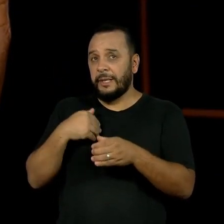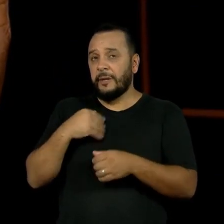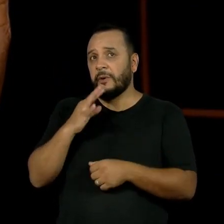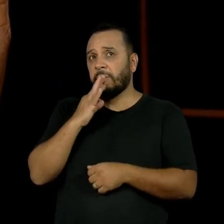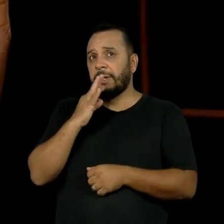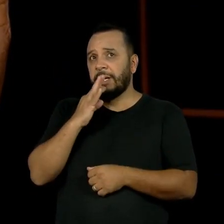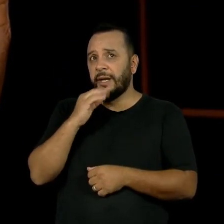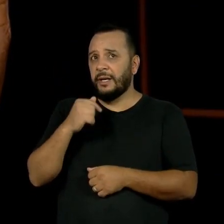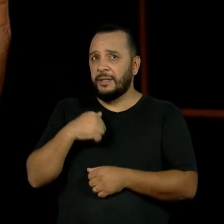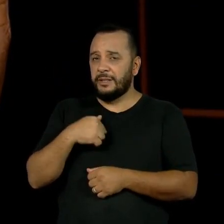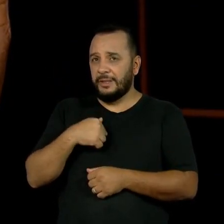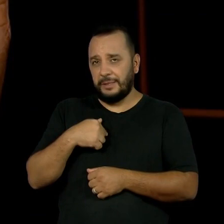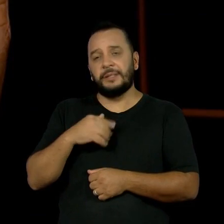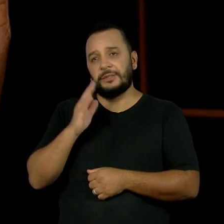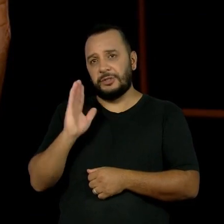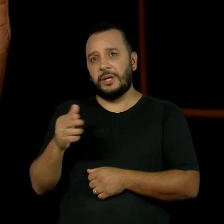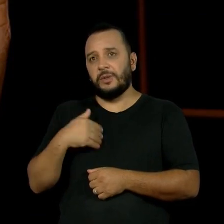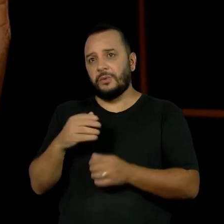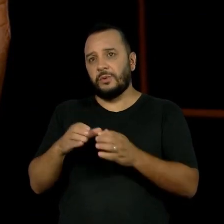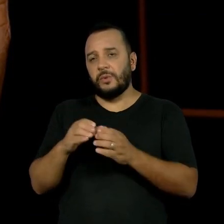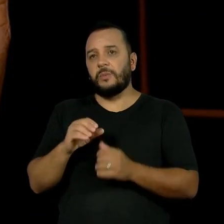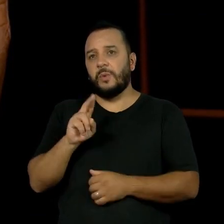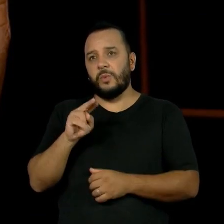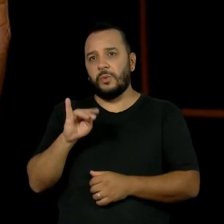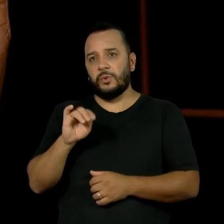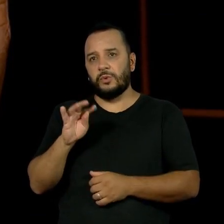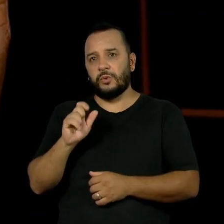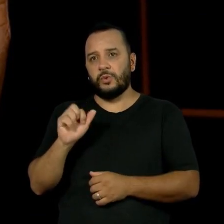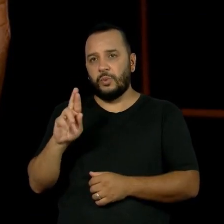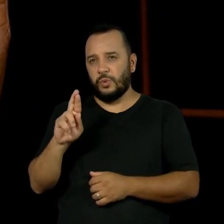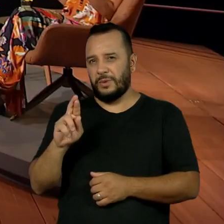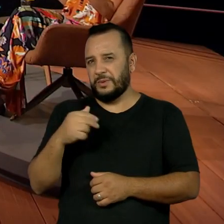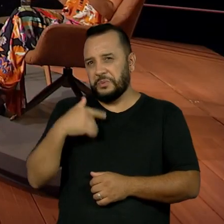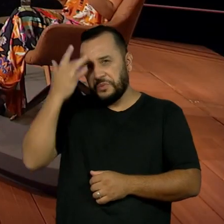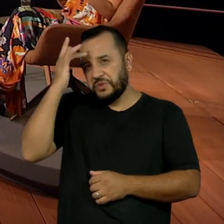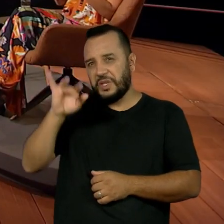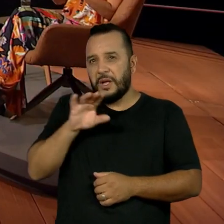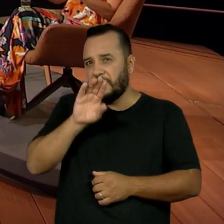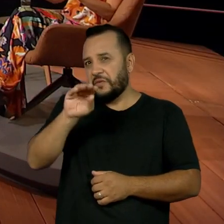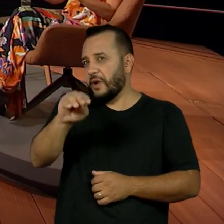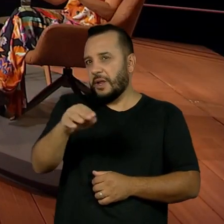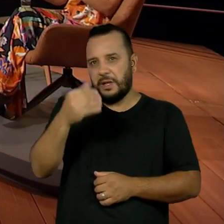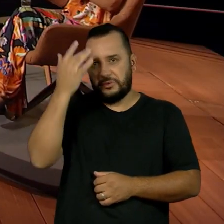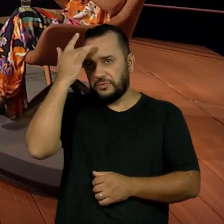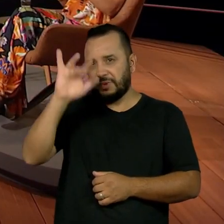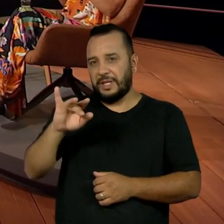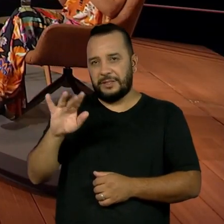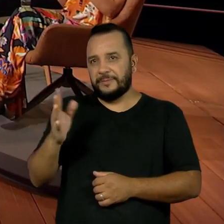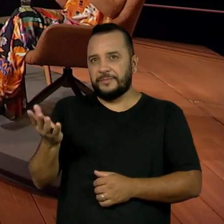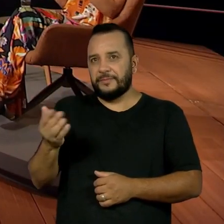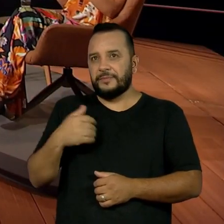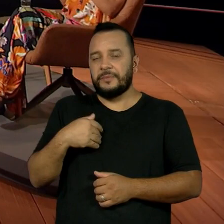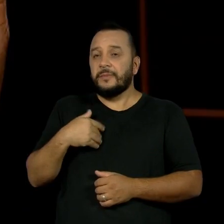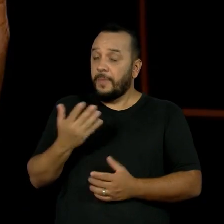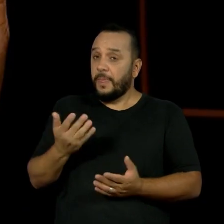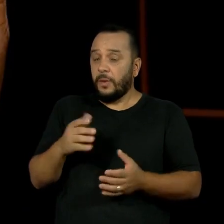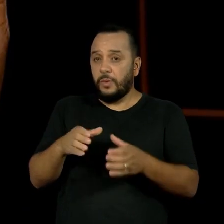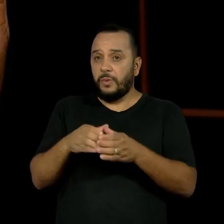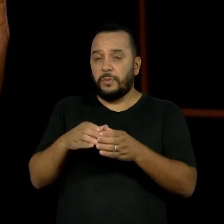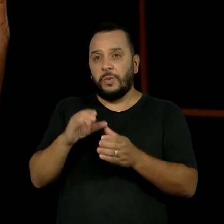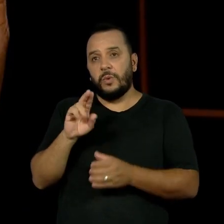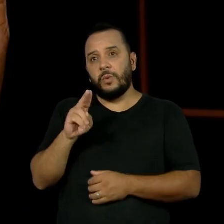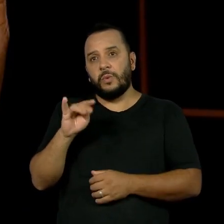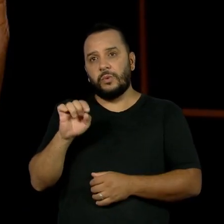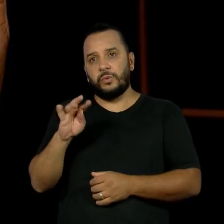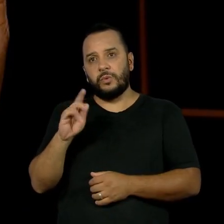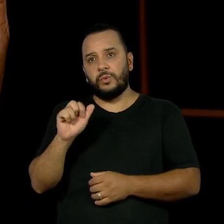chama Urhurtur. Acho que é assim que deve falar, pelo menos é assim quando a gente lê. Urhurtur. Então, o